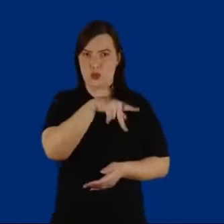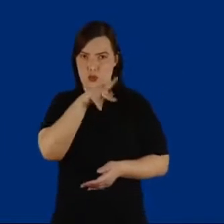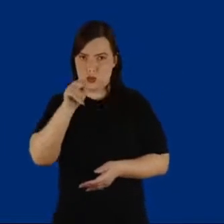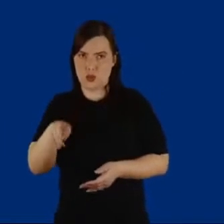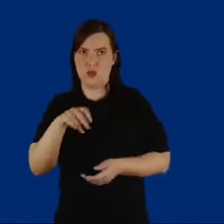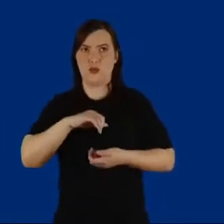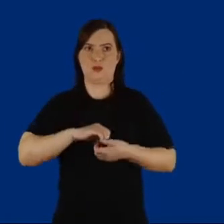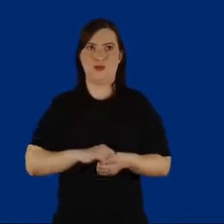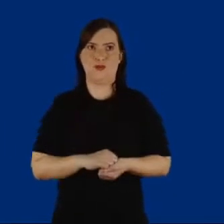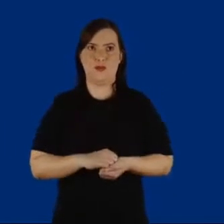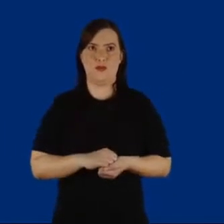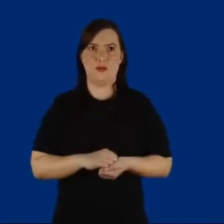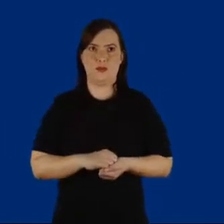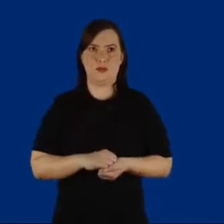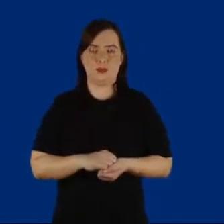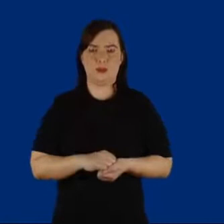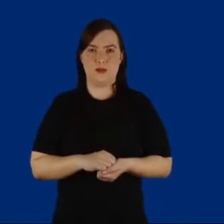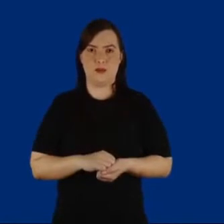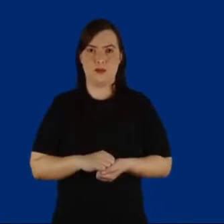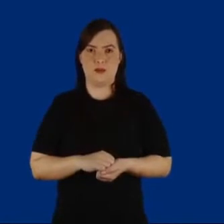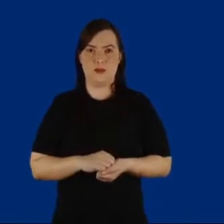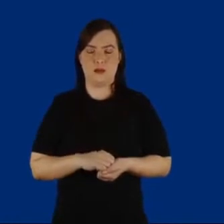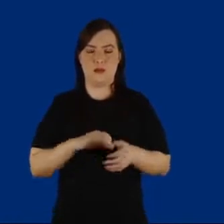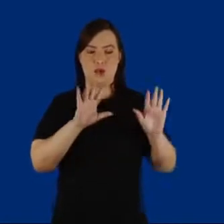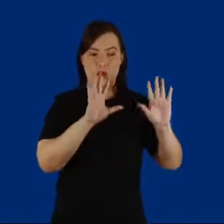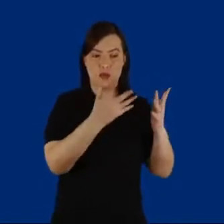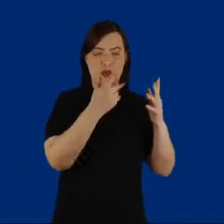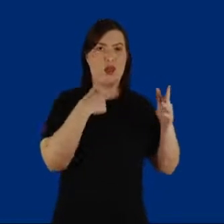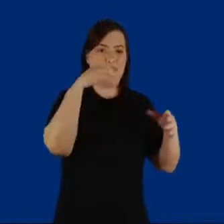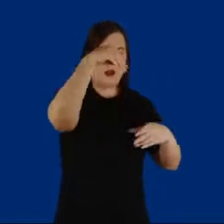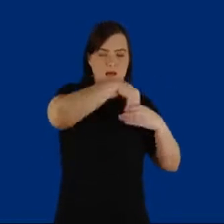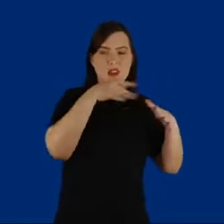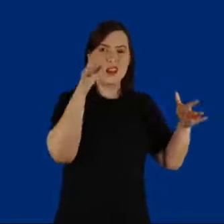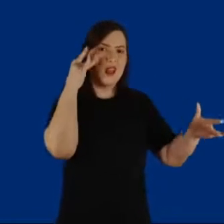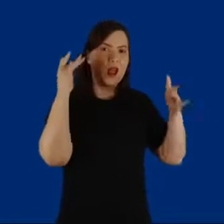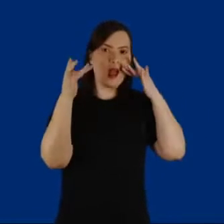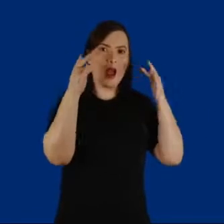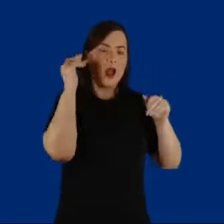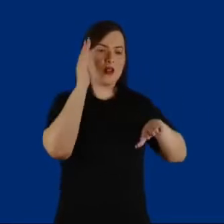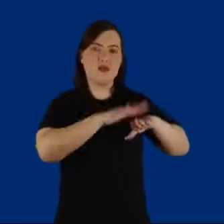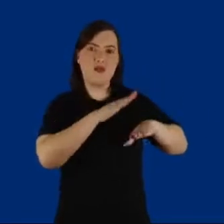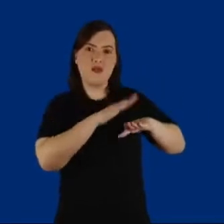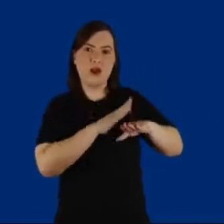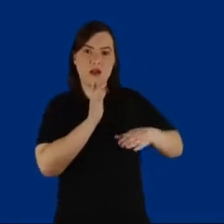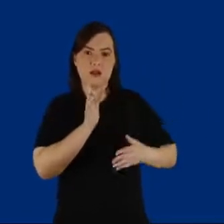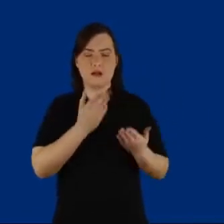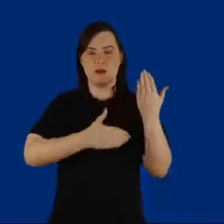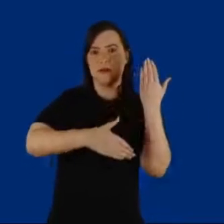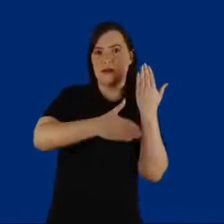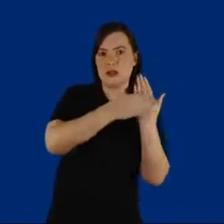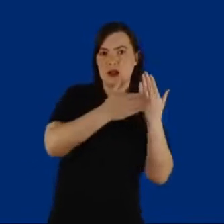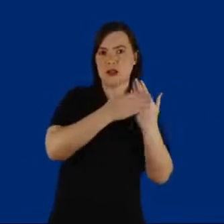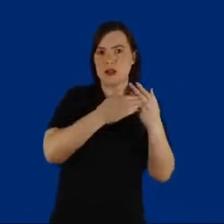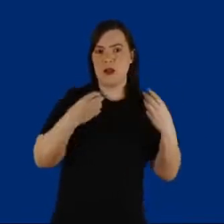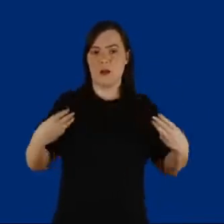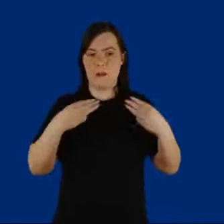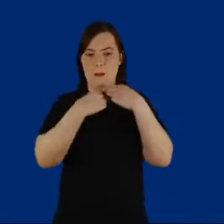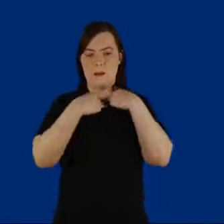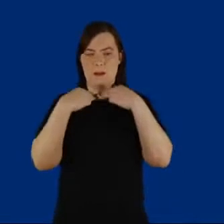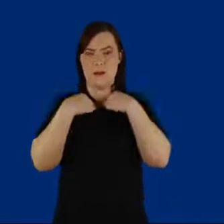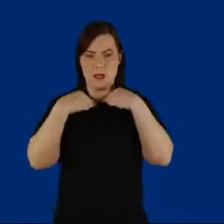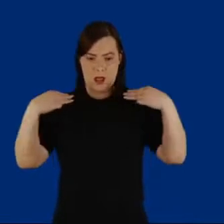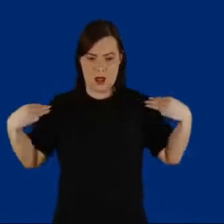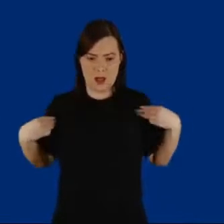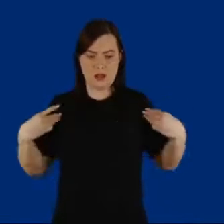professores, e foi um show num teatro que eles fizeram à frente do Ministro da Educação e com